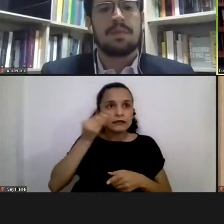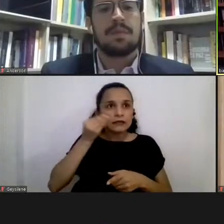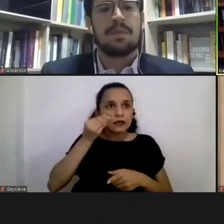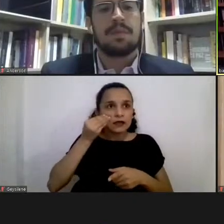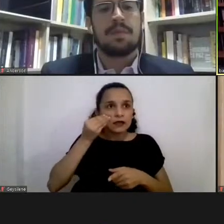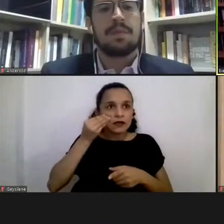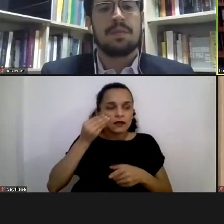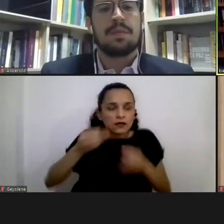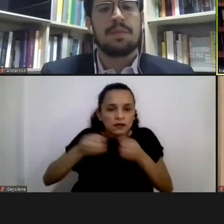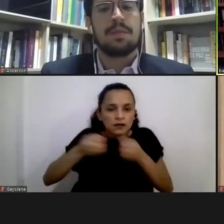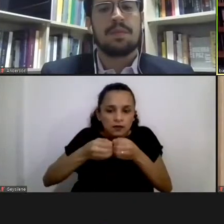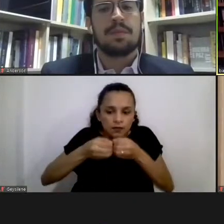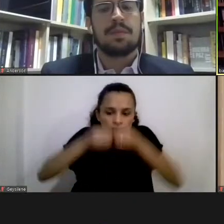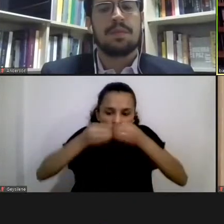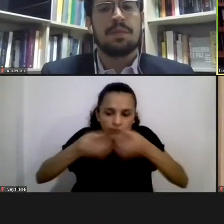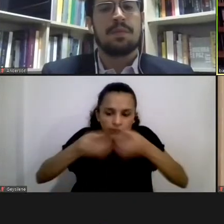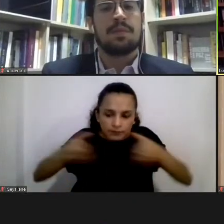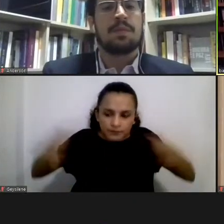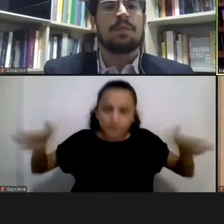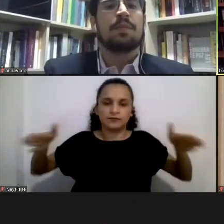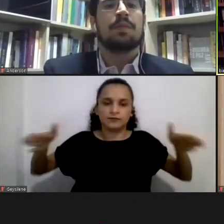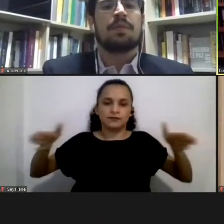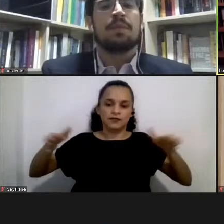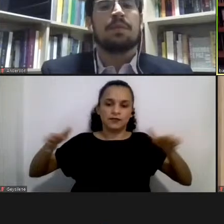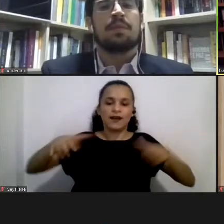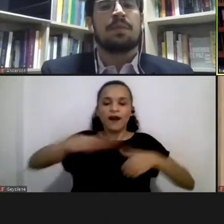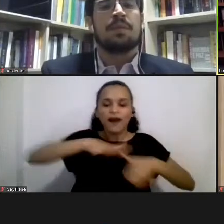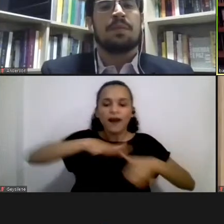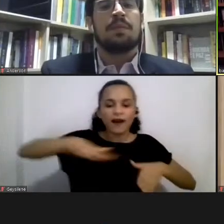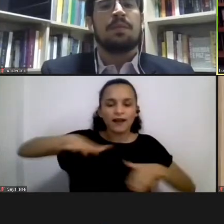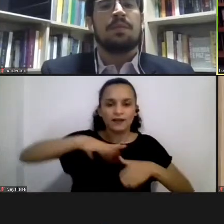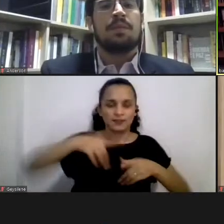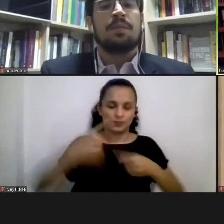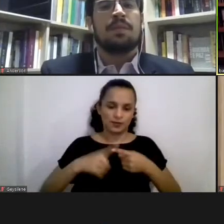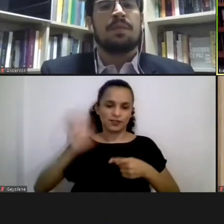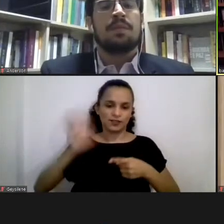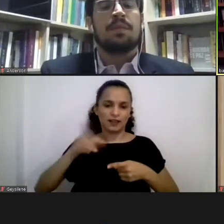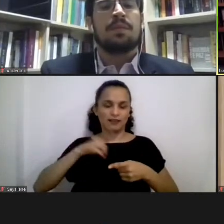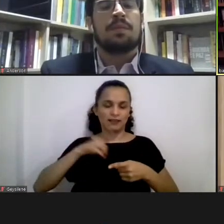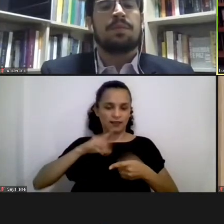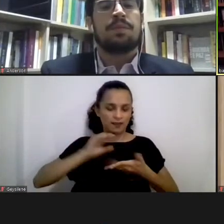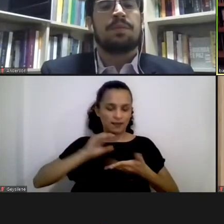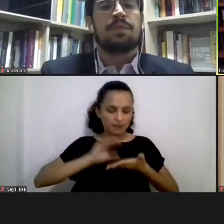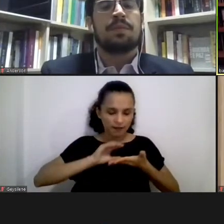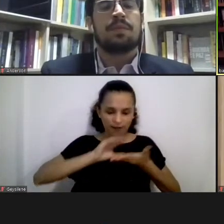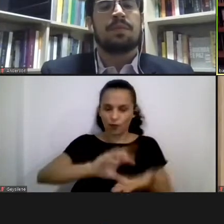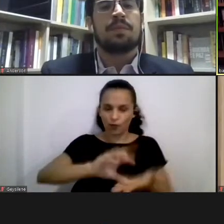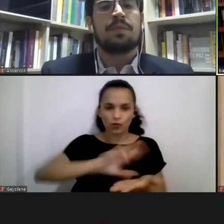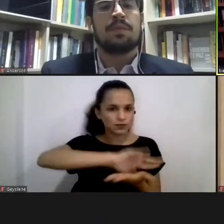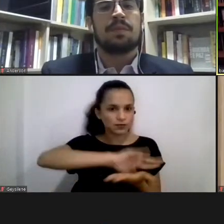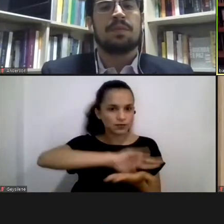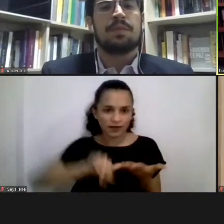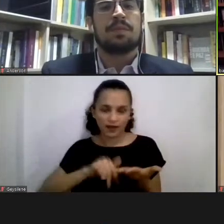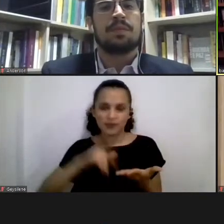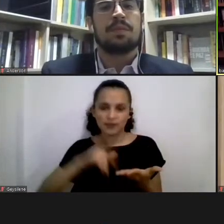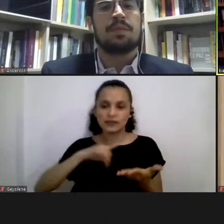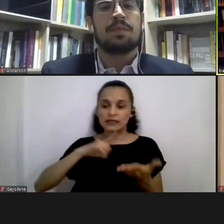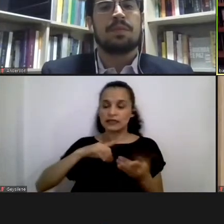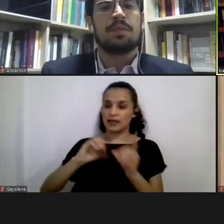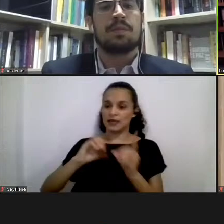com suas instituições culturais consolidadas, seus recursos sem paralelos, suas comunidades